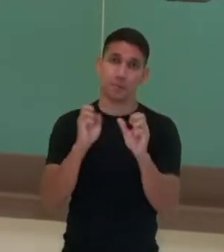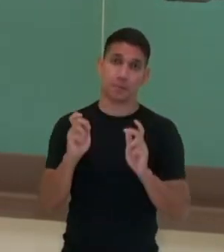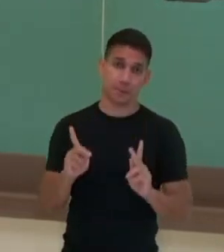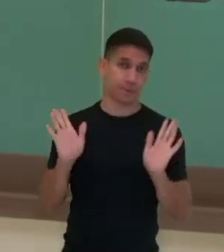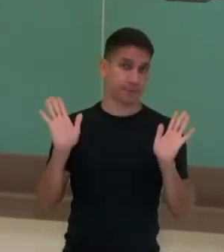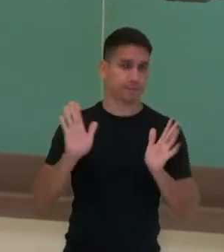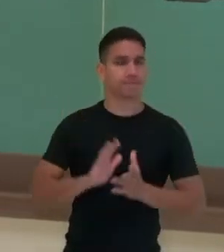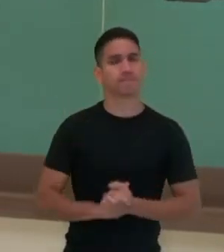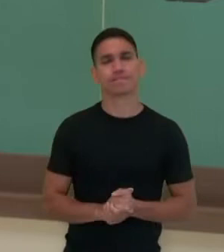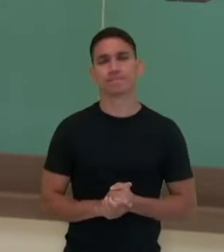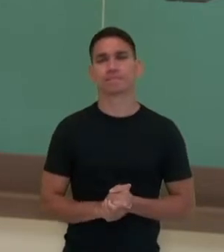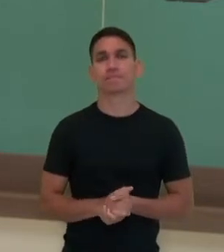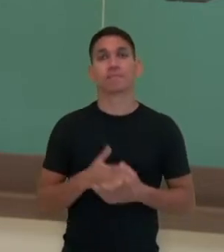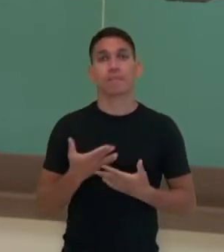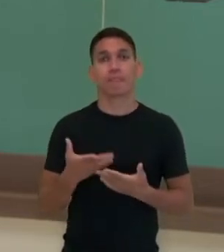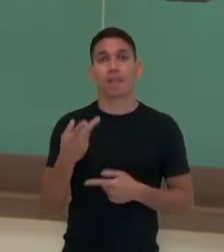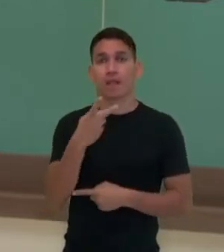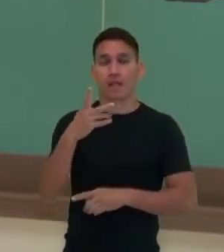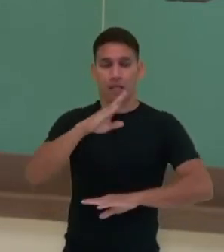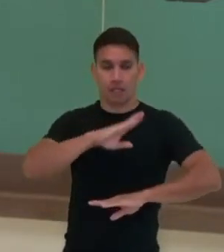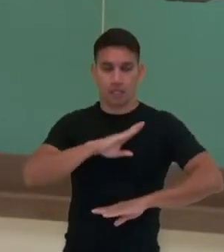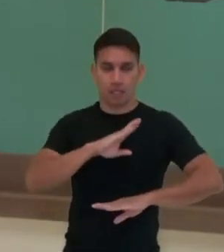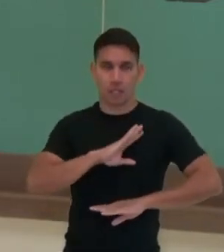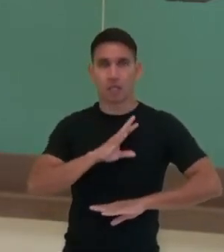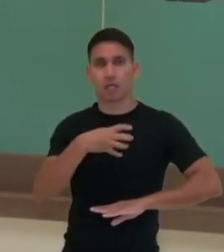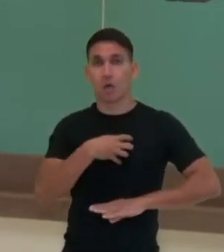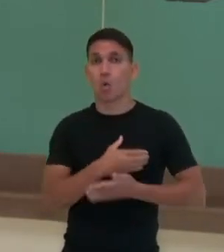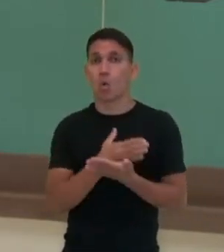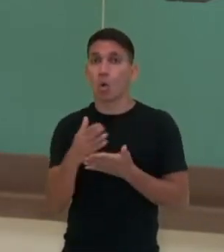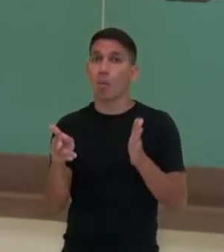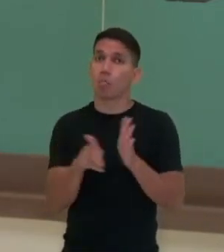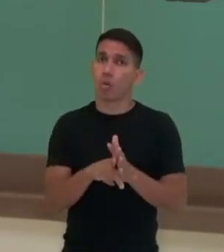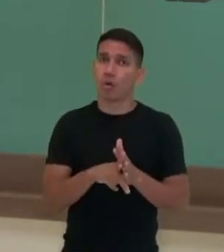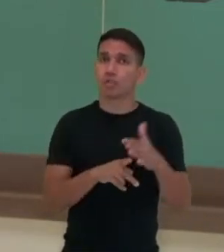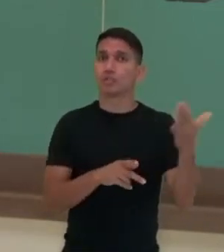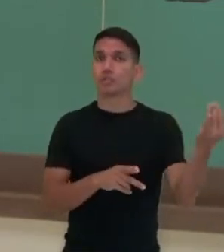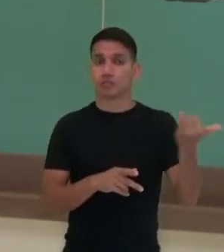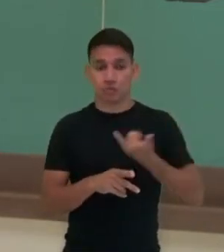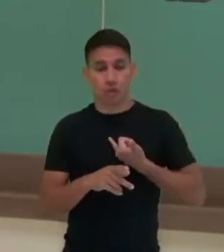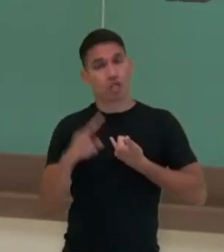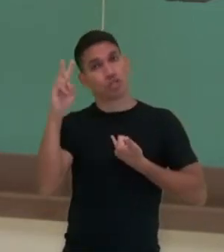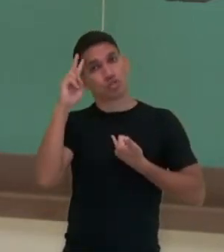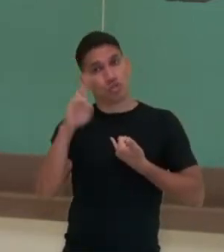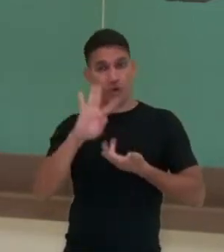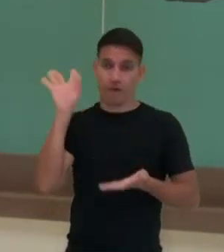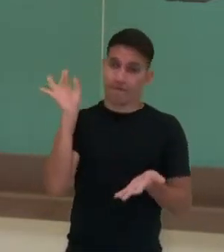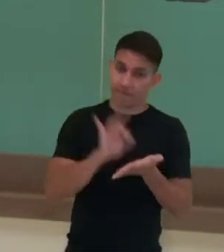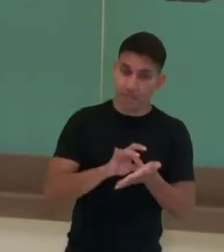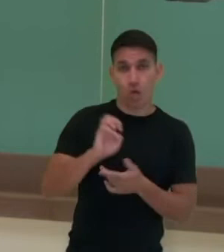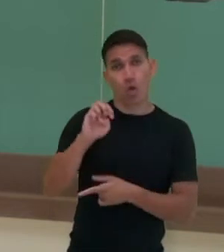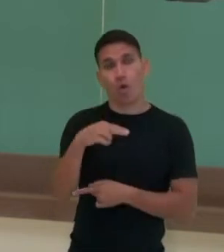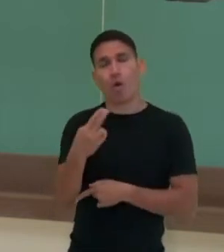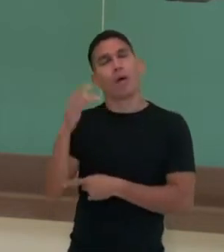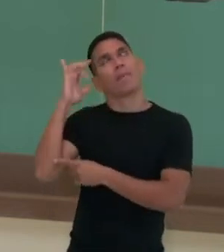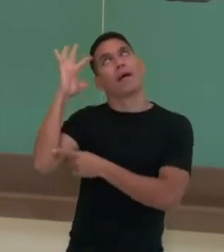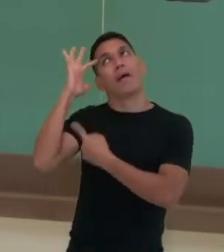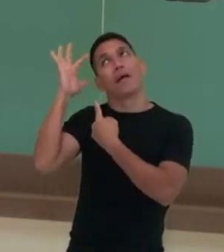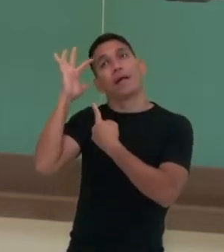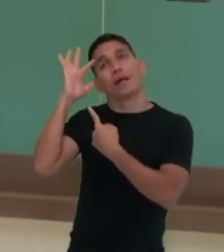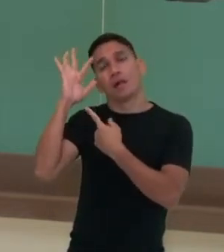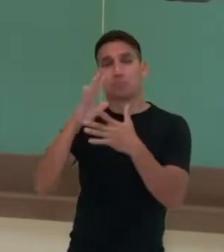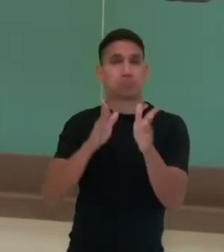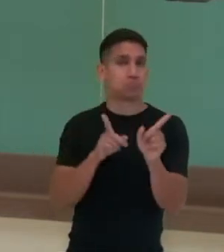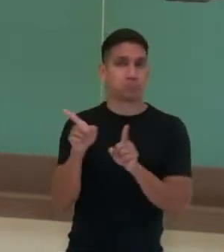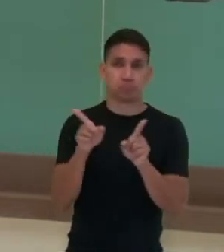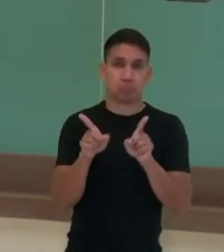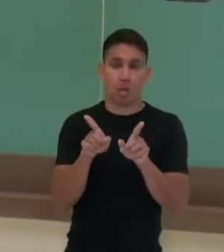certo? Então, estes causos eles podem partir de algo real ou de algo fictício, certo?